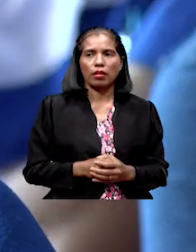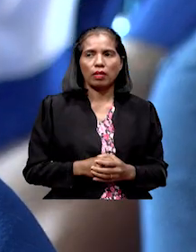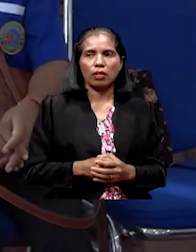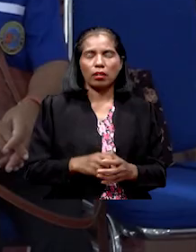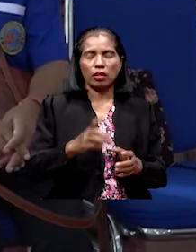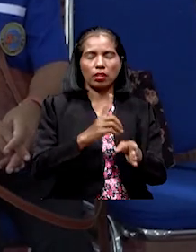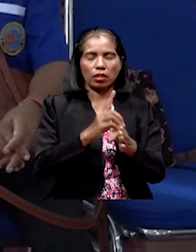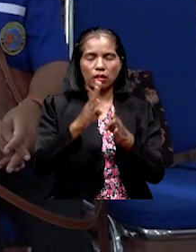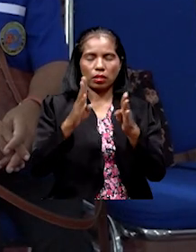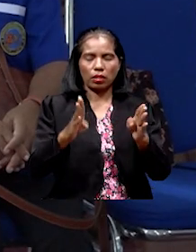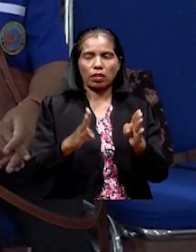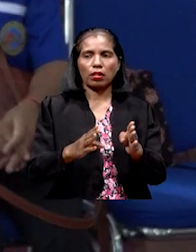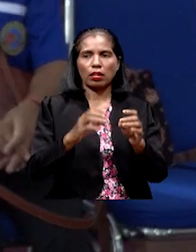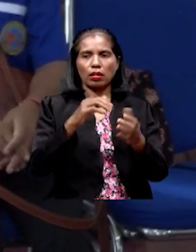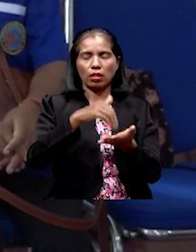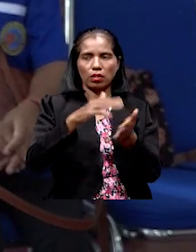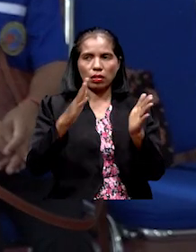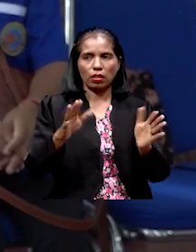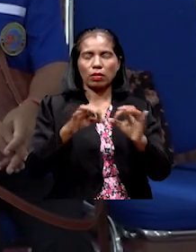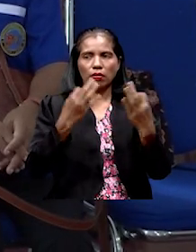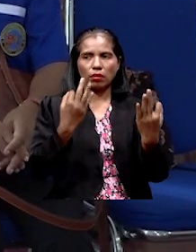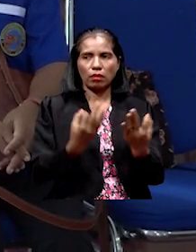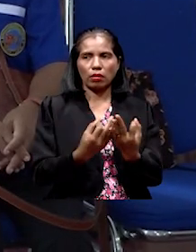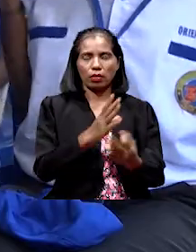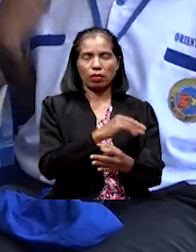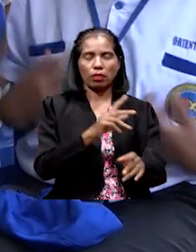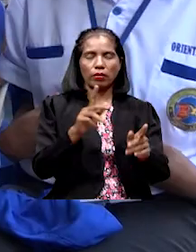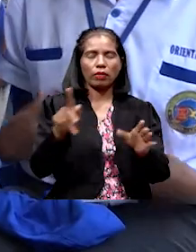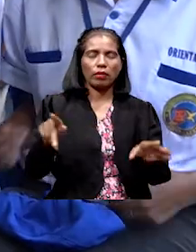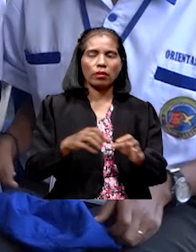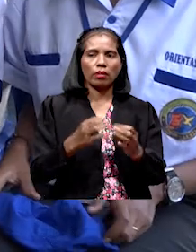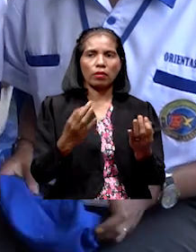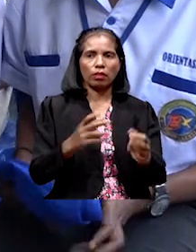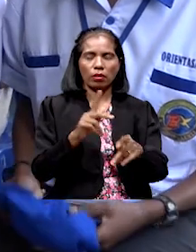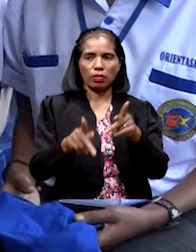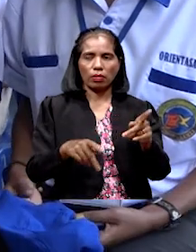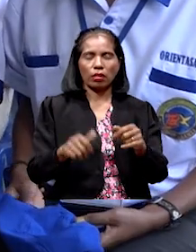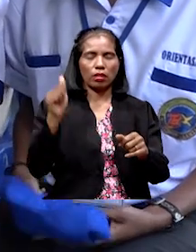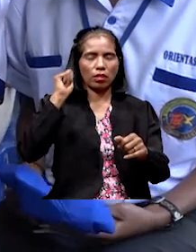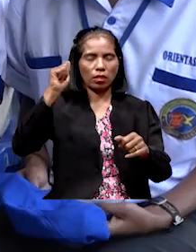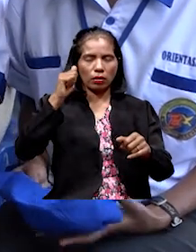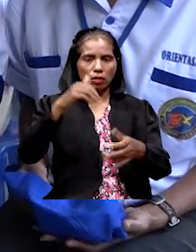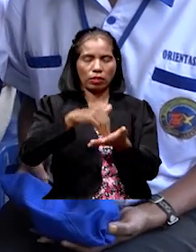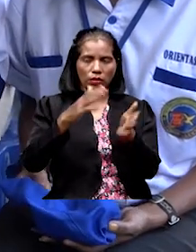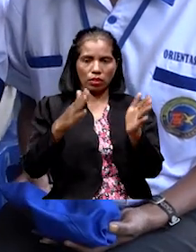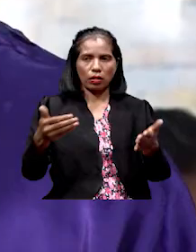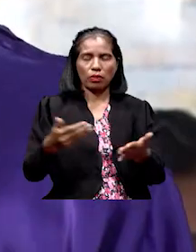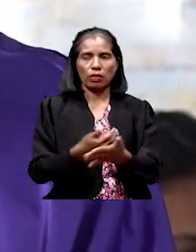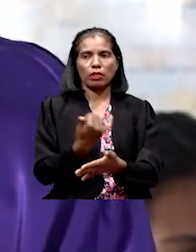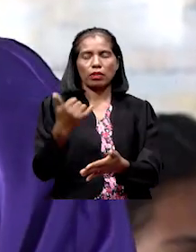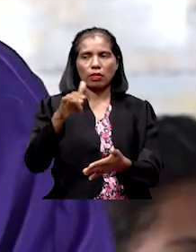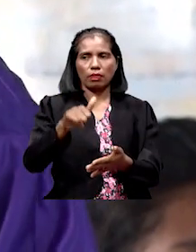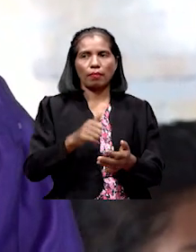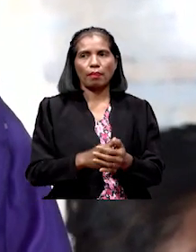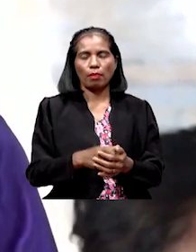reitor, docente, estudante, família, convidado no candidato estudante Fonsira. E na entrevista, reitor